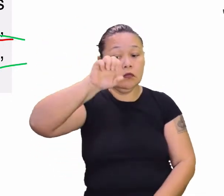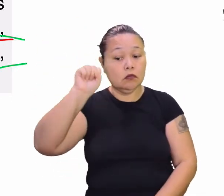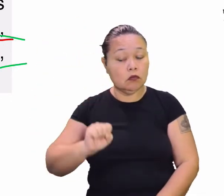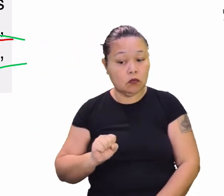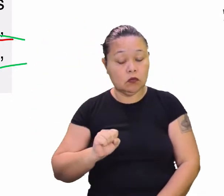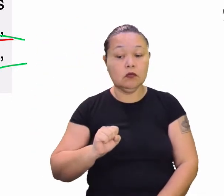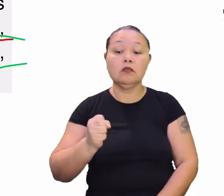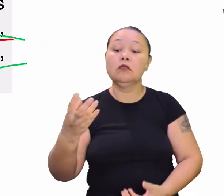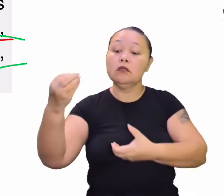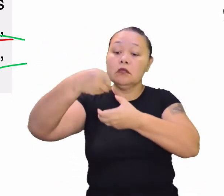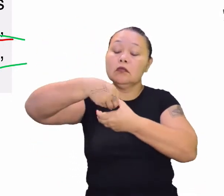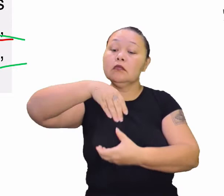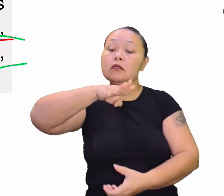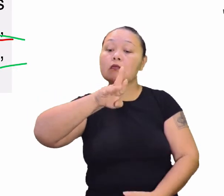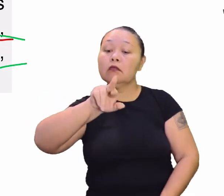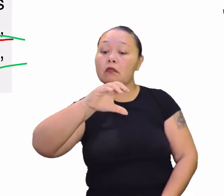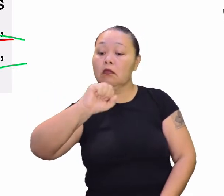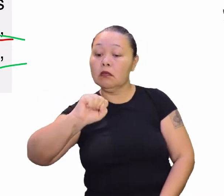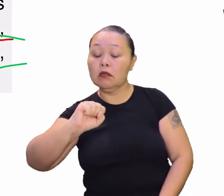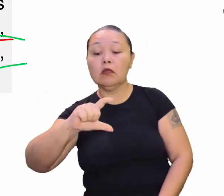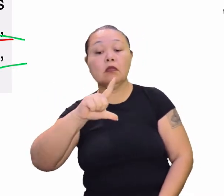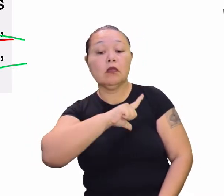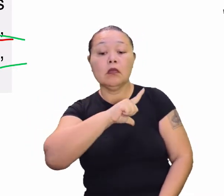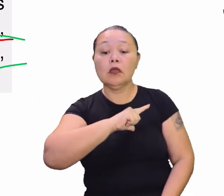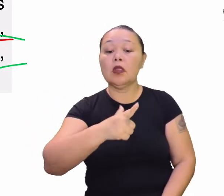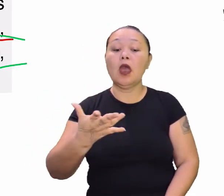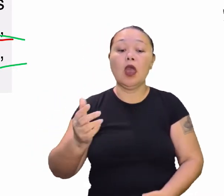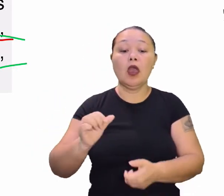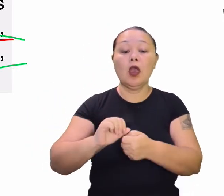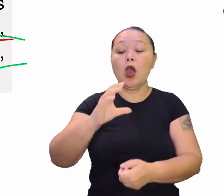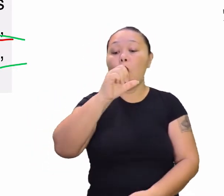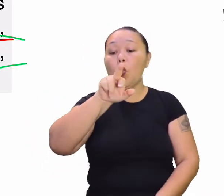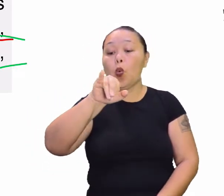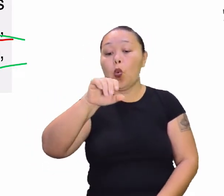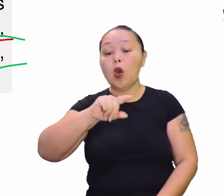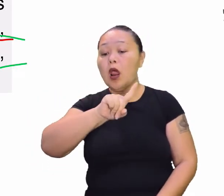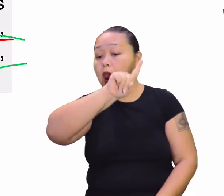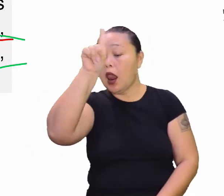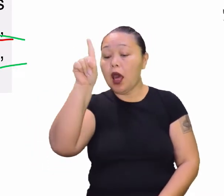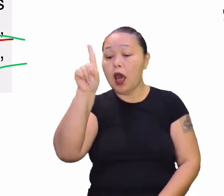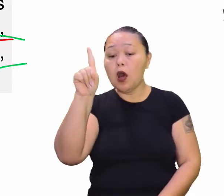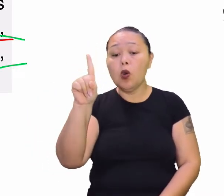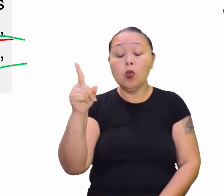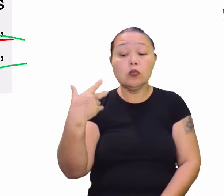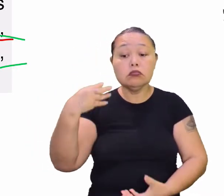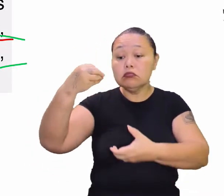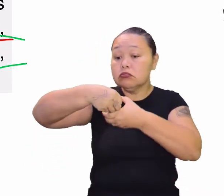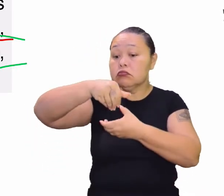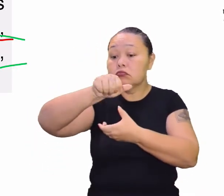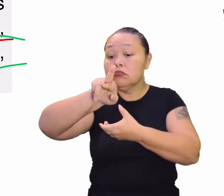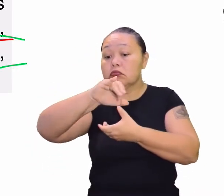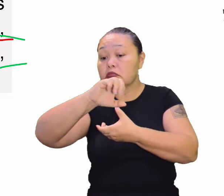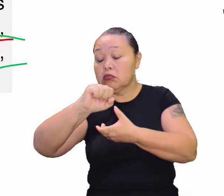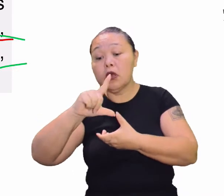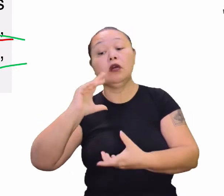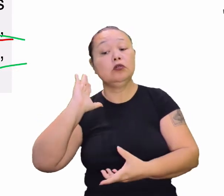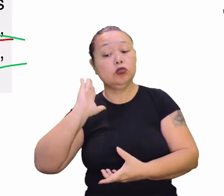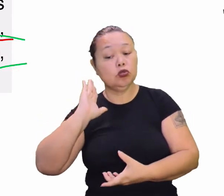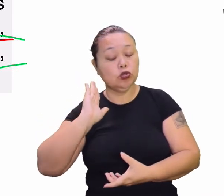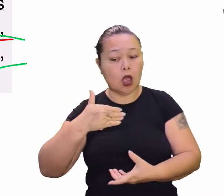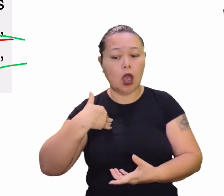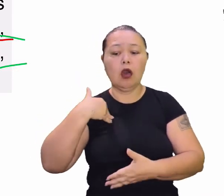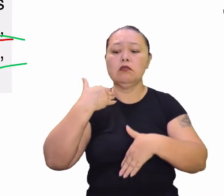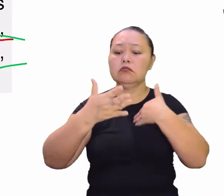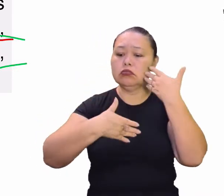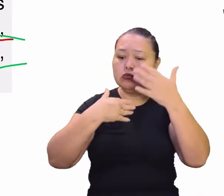fazem parte do BRICS, certo? Mas tem Coreia, que está localizado lá na Ásia, que não faz parte do BRICS, mas já passou por